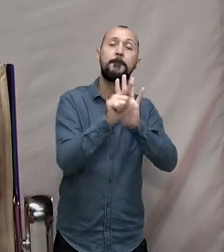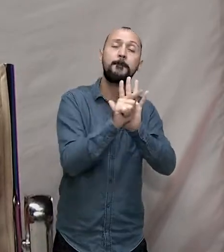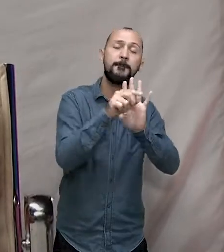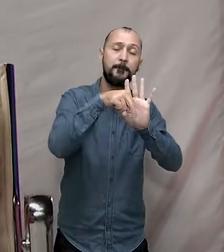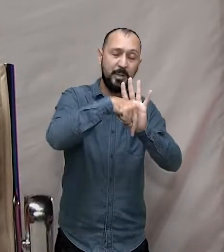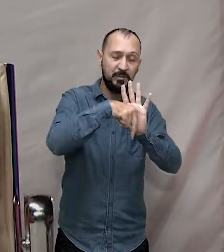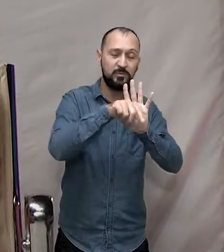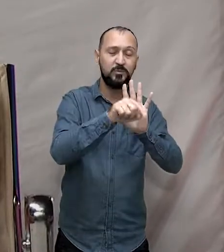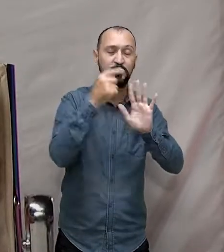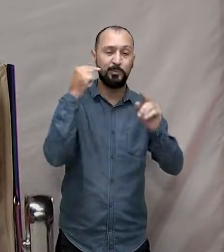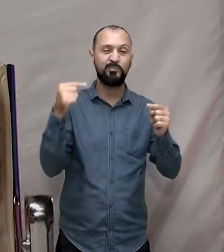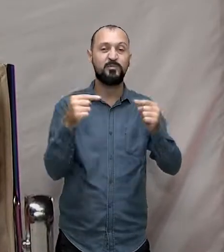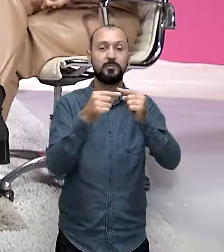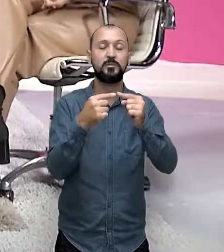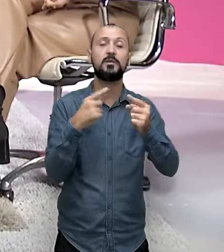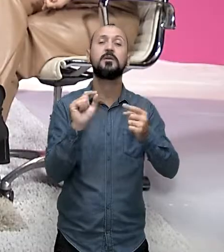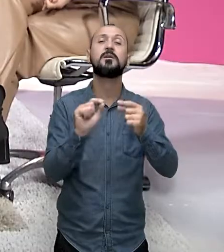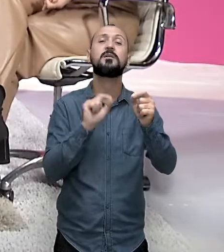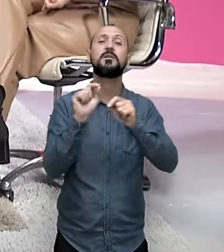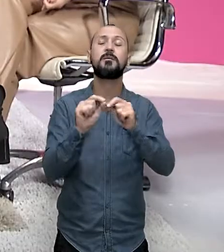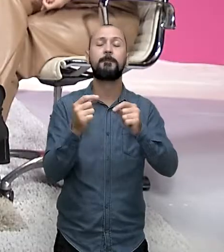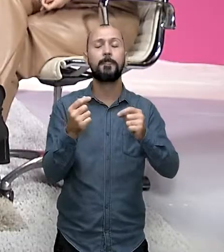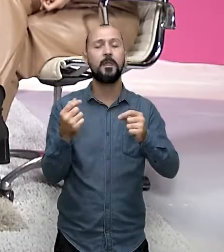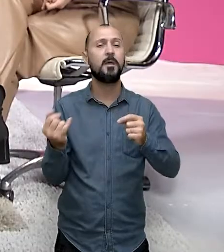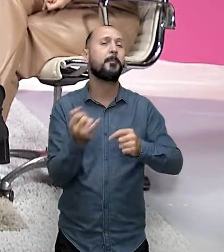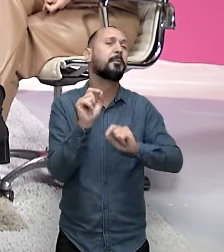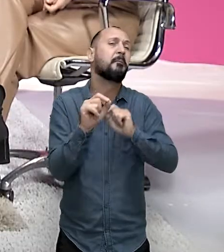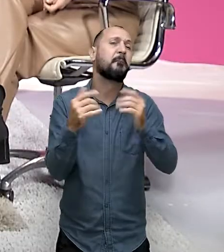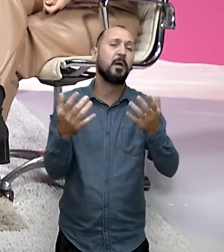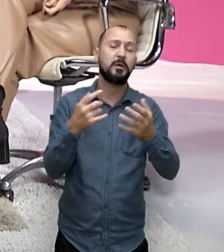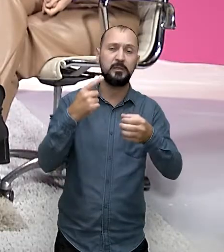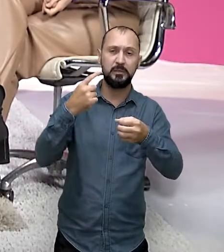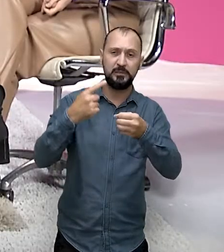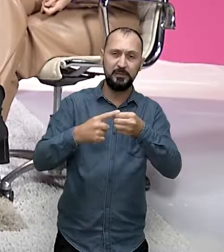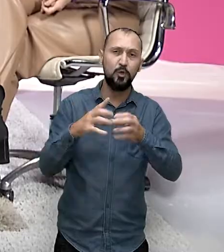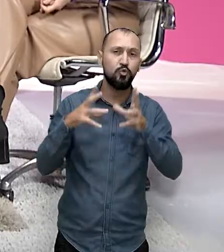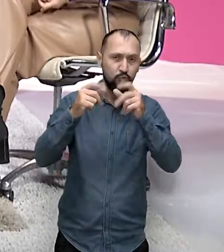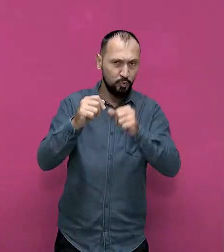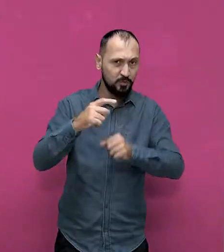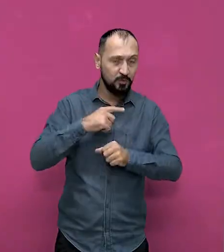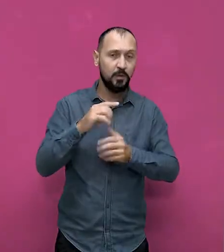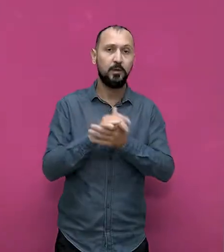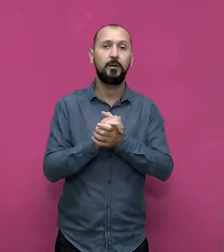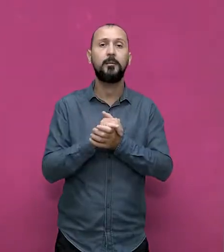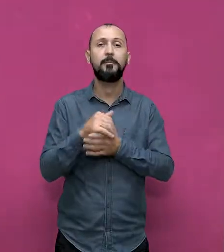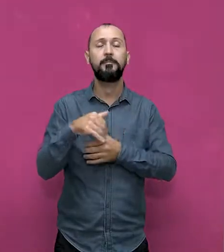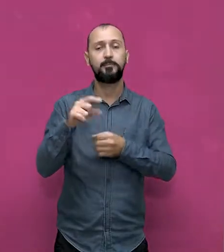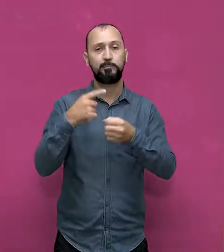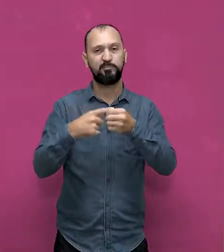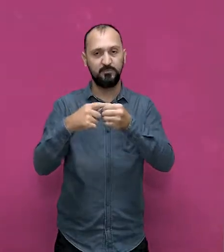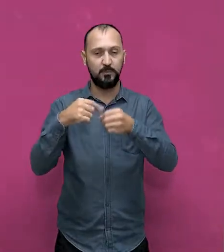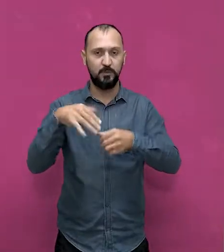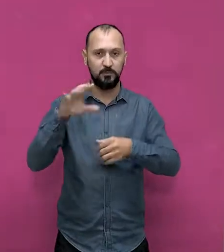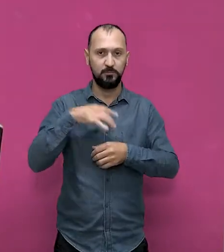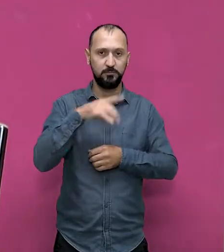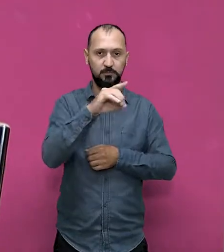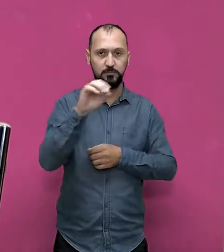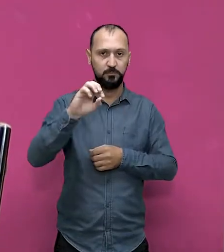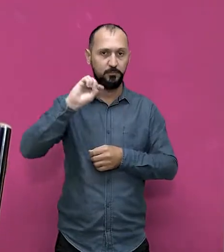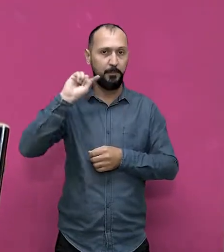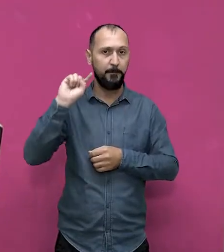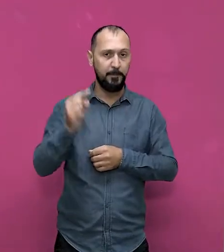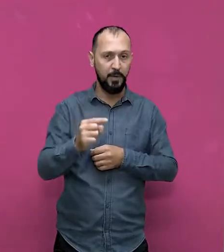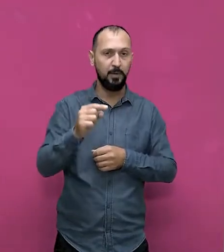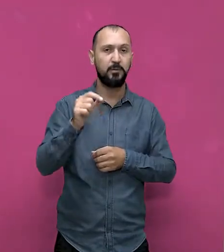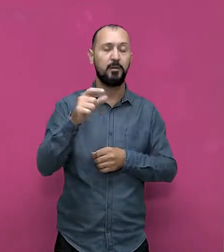urbana de Campo Grande, vamos falar também o que é esse plano e sua importância. Toda cidade tem um? A maioria das cidades tem, as com mais de 100